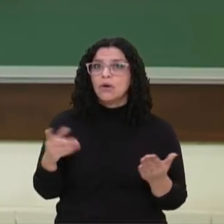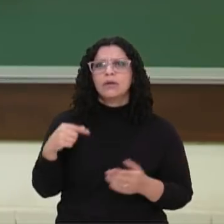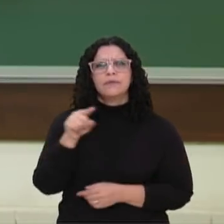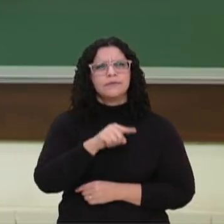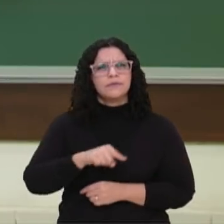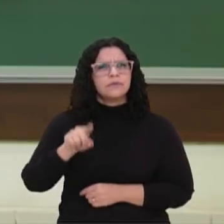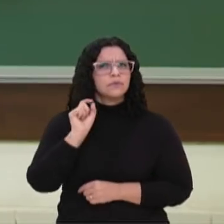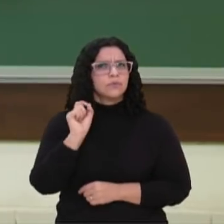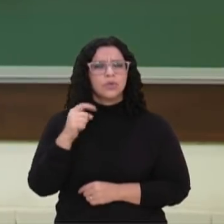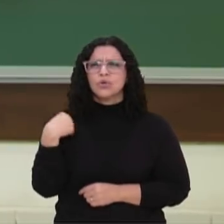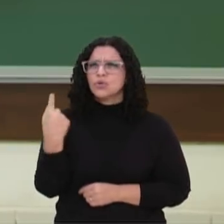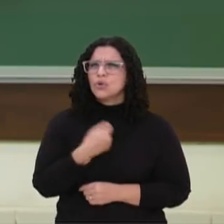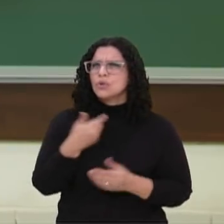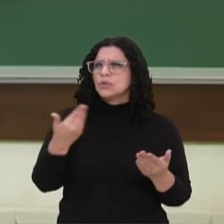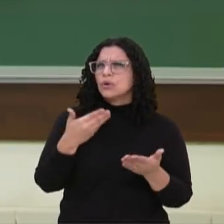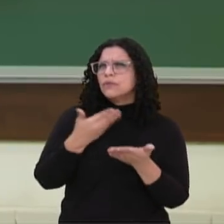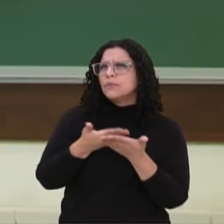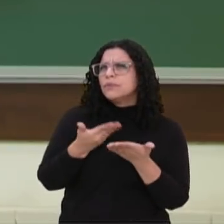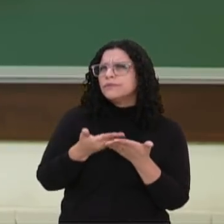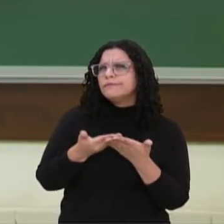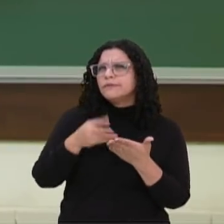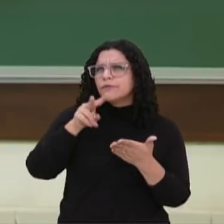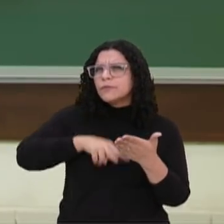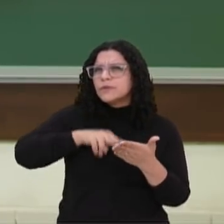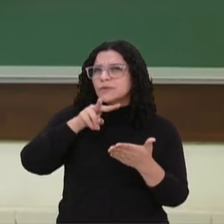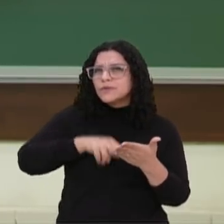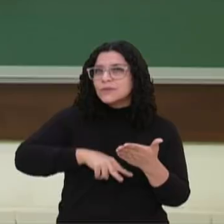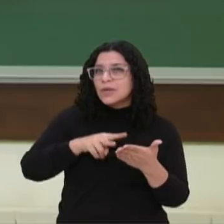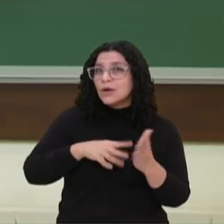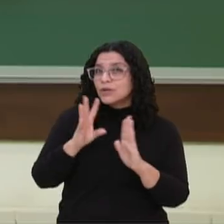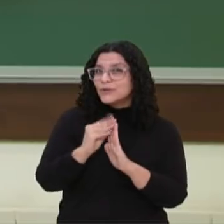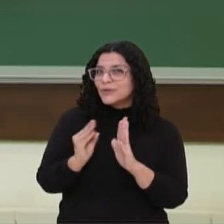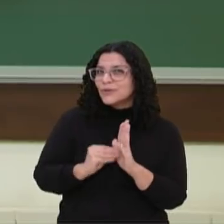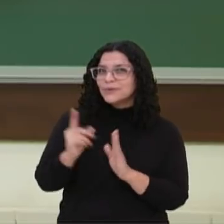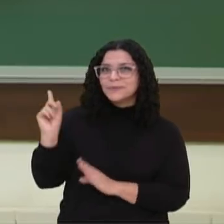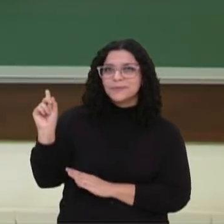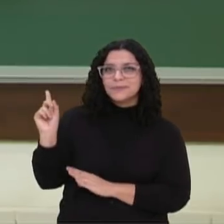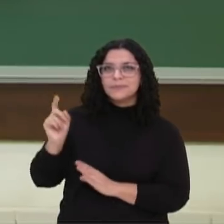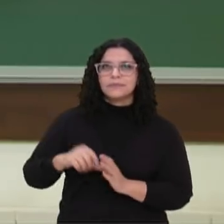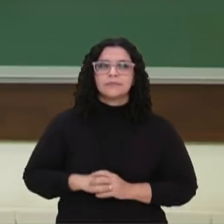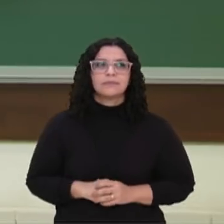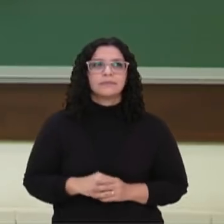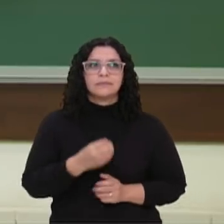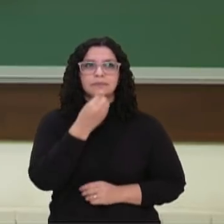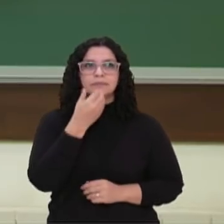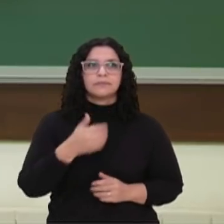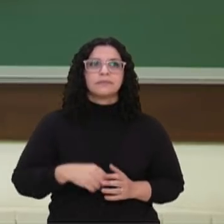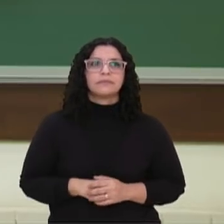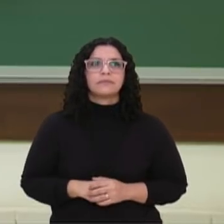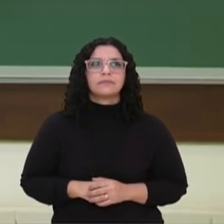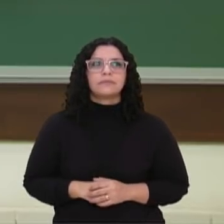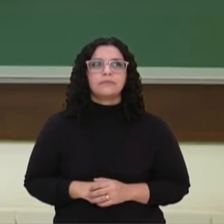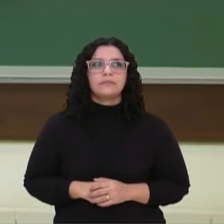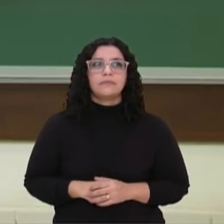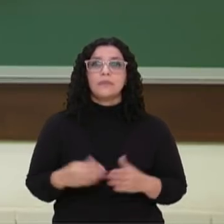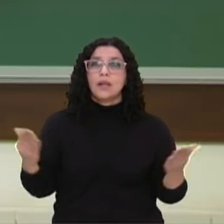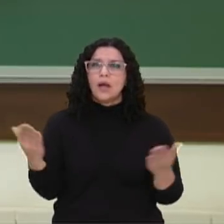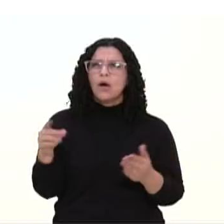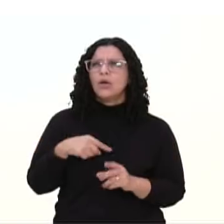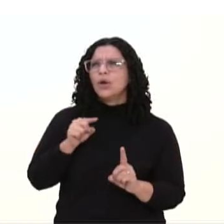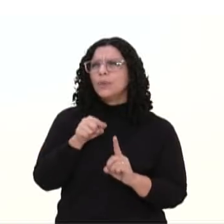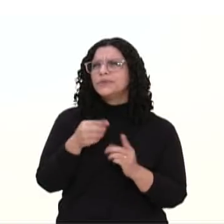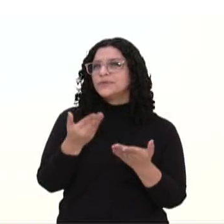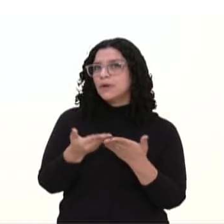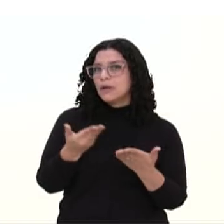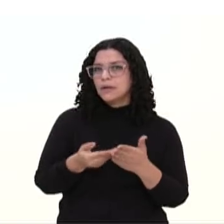bem, gente. Vamos então agora fazer a nossa leitura dos conteúdos? Muito bem. Vamos lá,